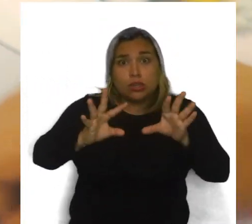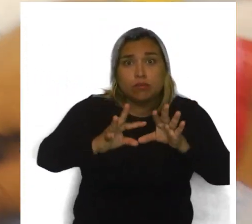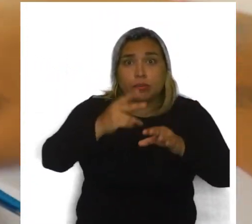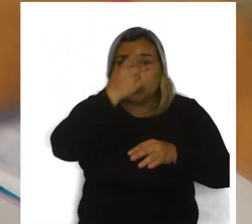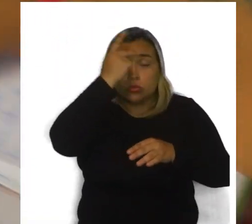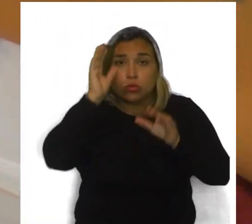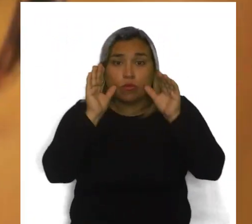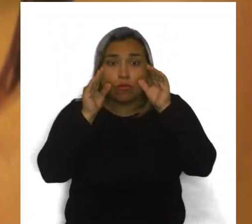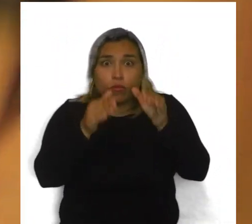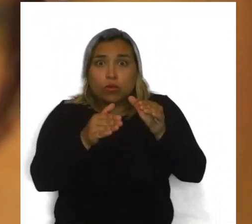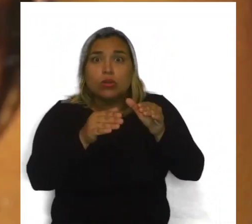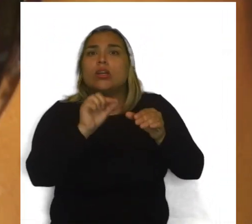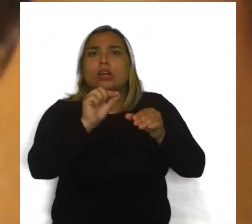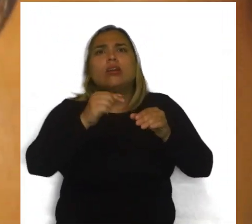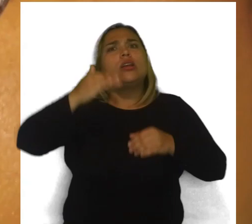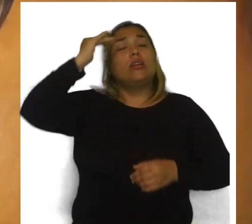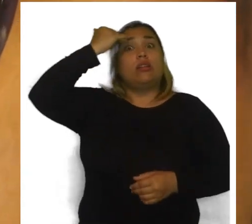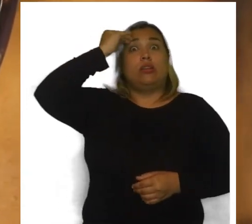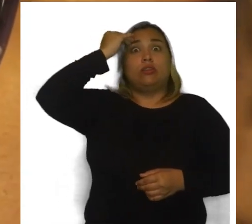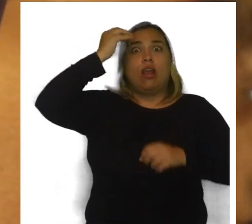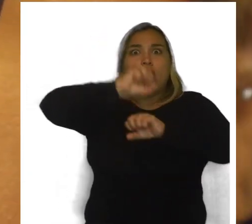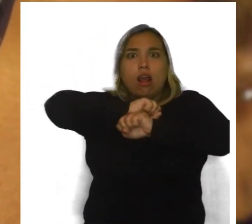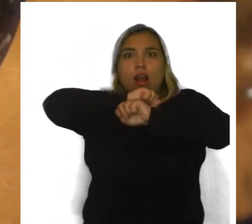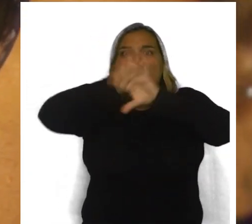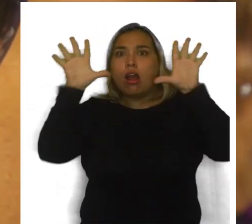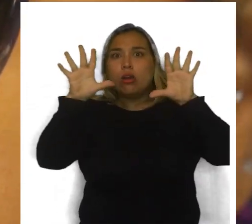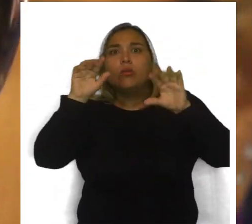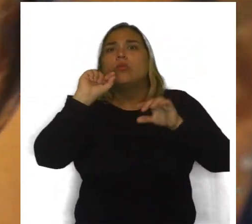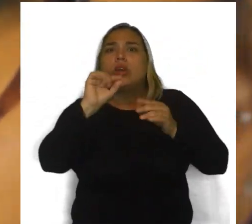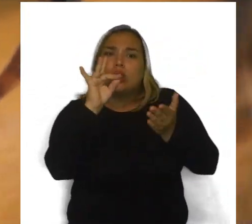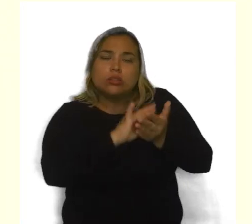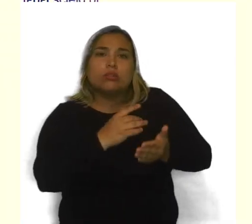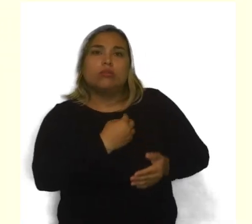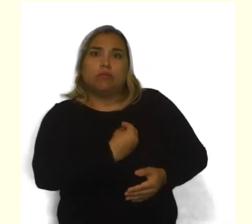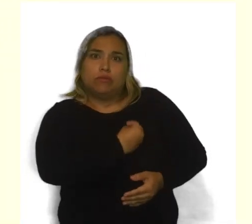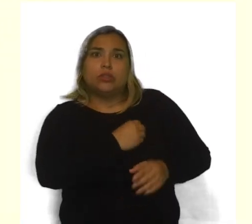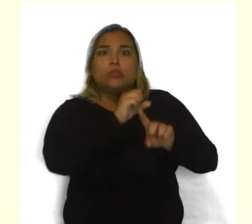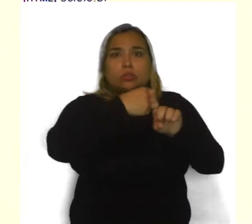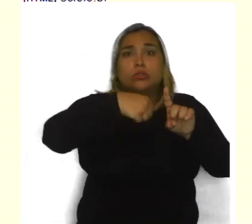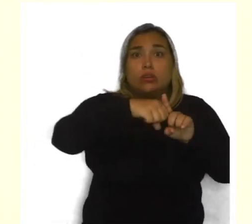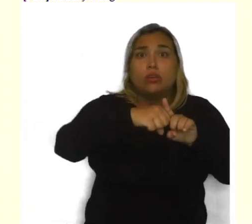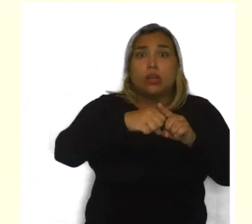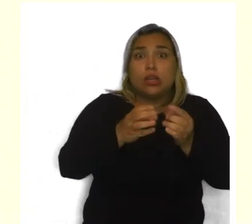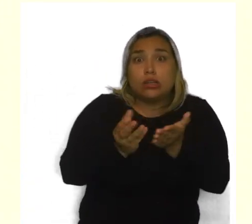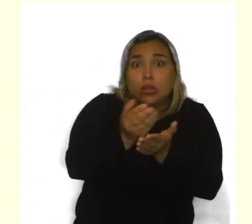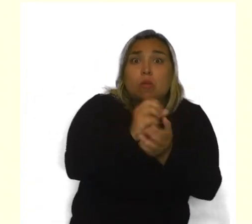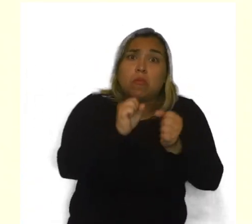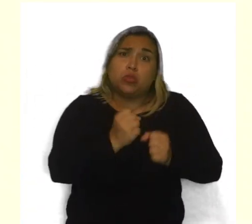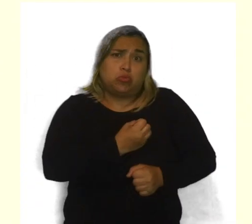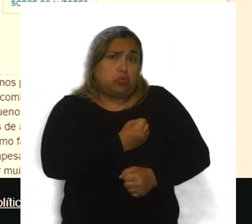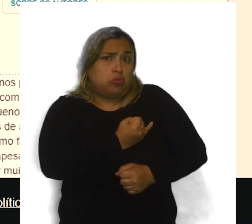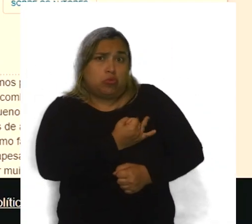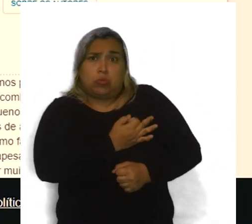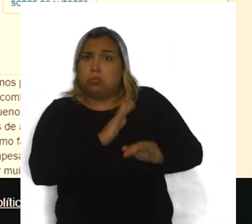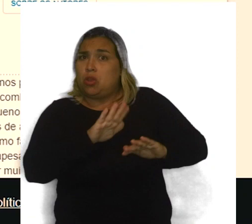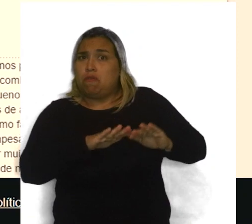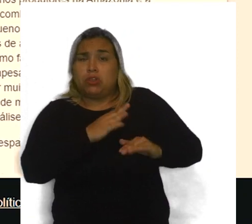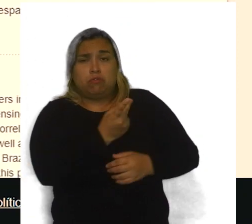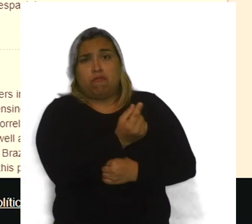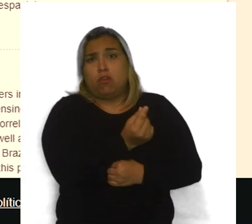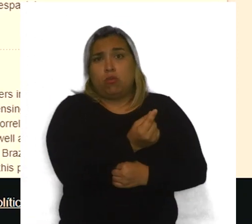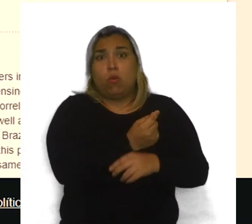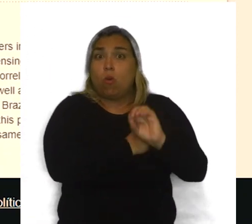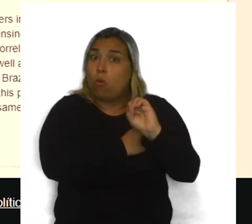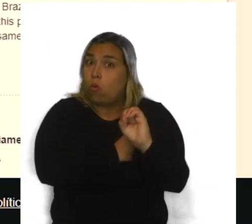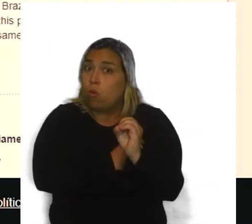público-alvo compreenda com mais nitidez algumas realidades sociais. O dado pode ser um número, como o orçamento, ou pode ser